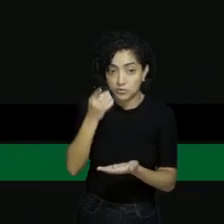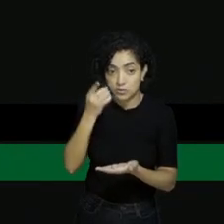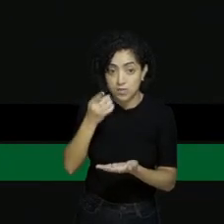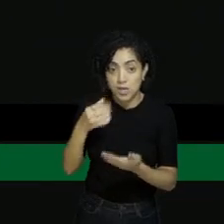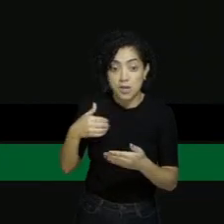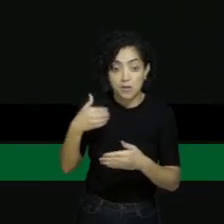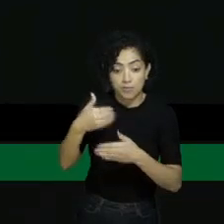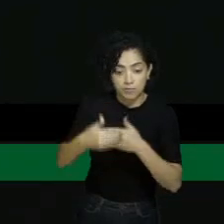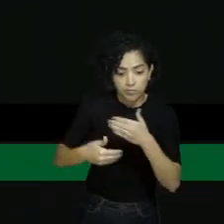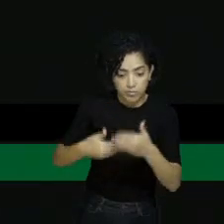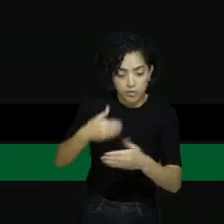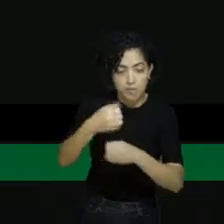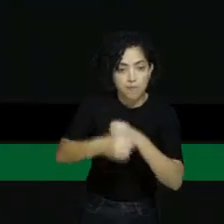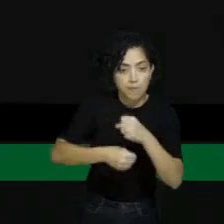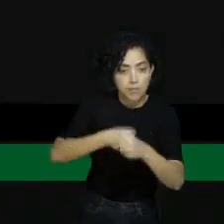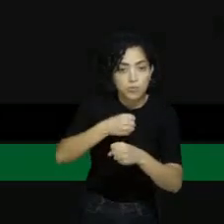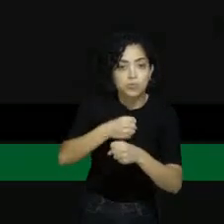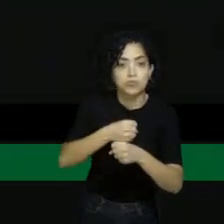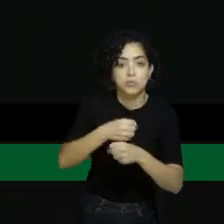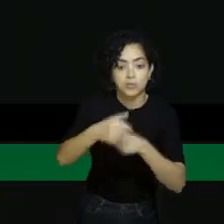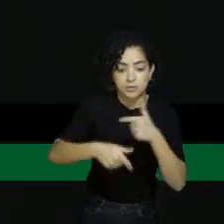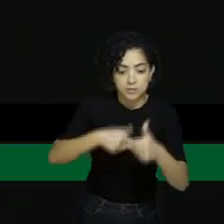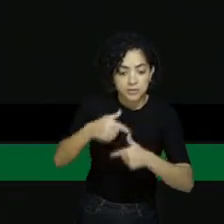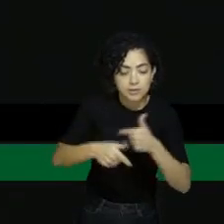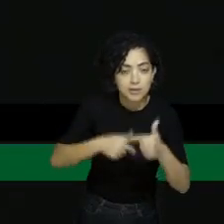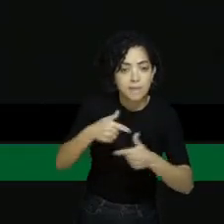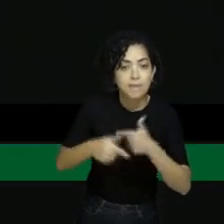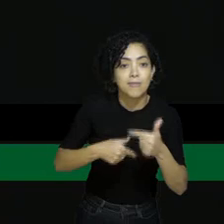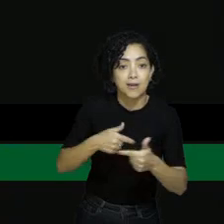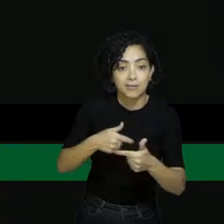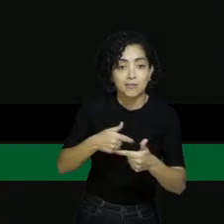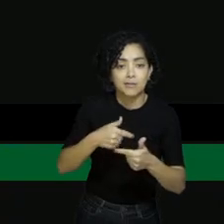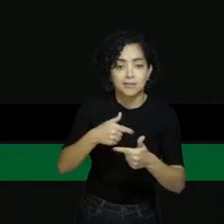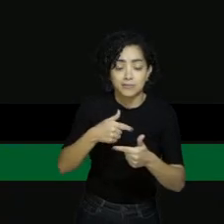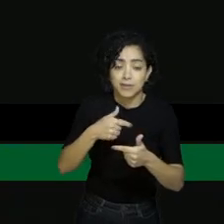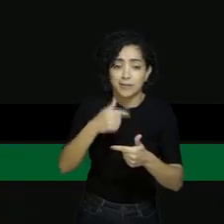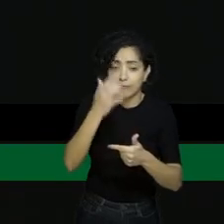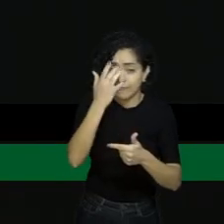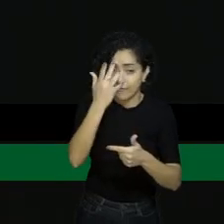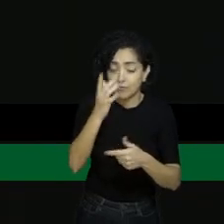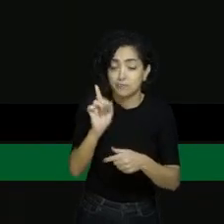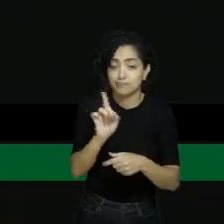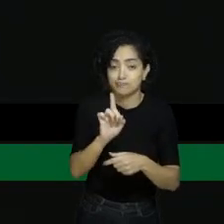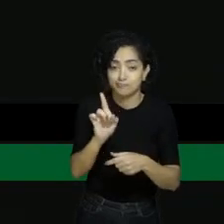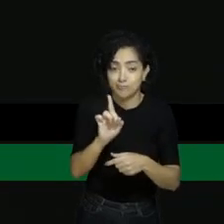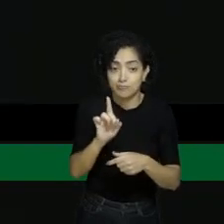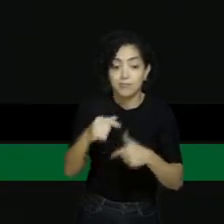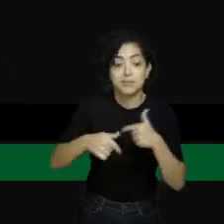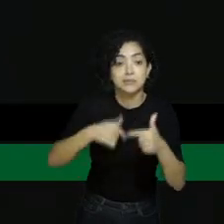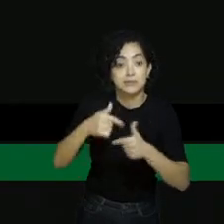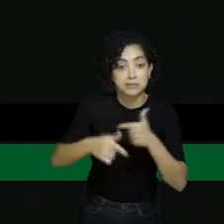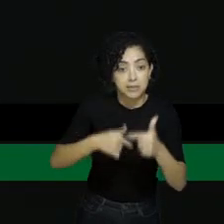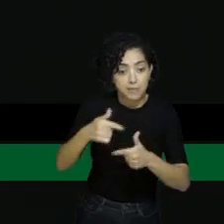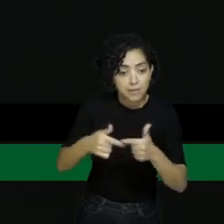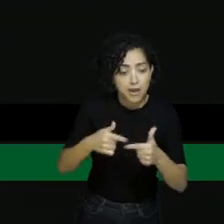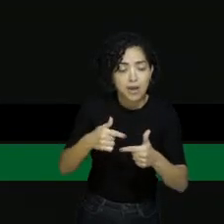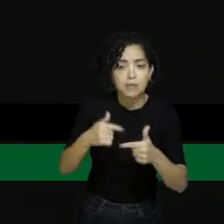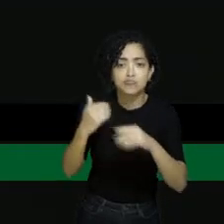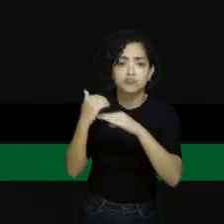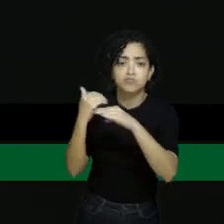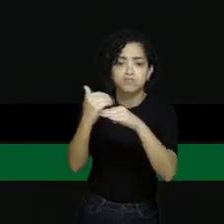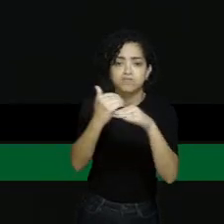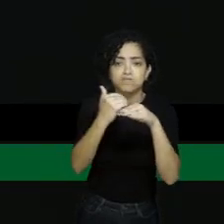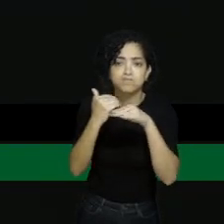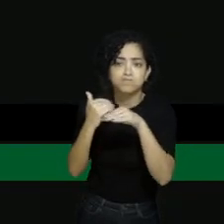próximos anos a gente trabalhe, que não é fácil, né? Mas que a gente trabalhe para que a gente se equipare com os demais